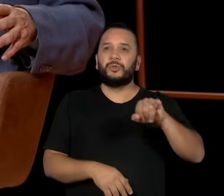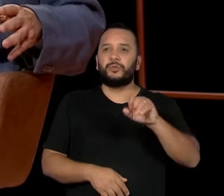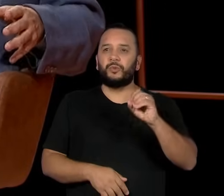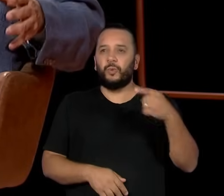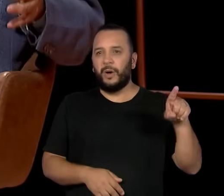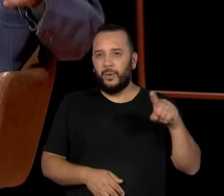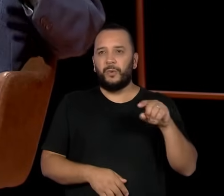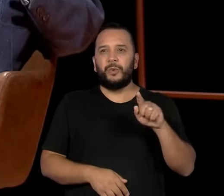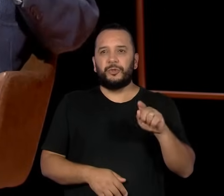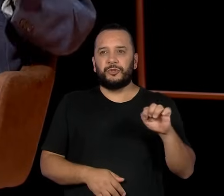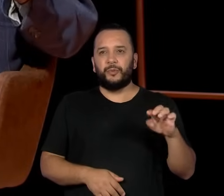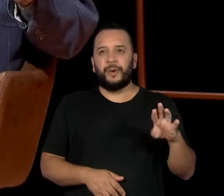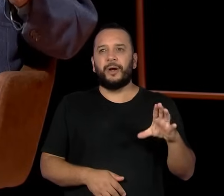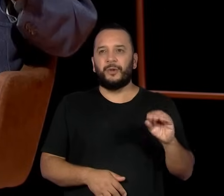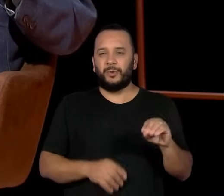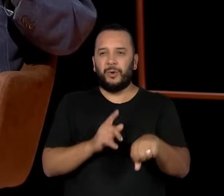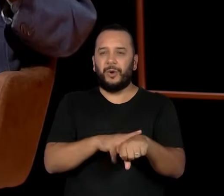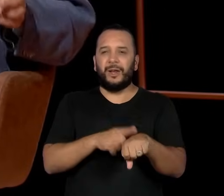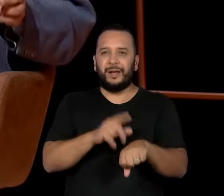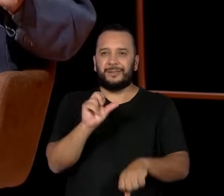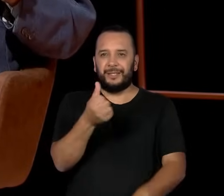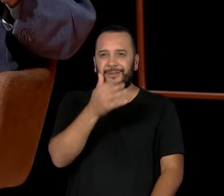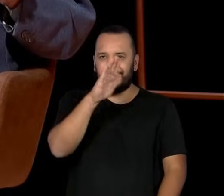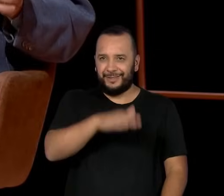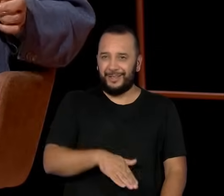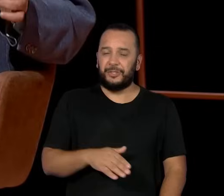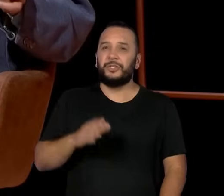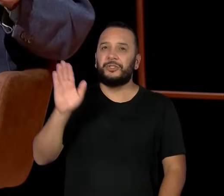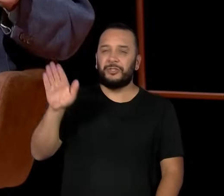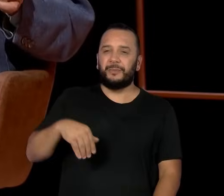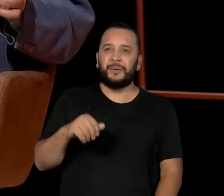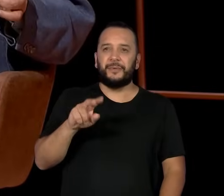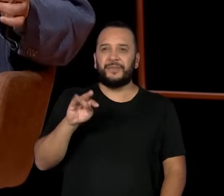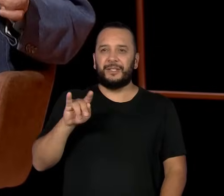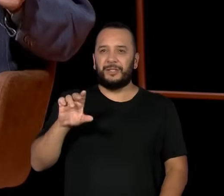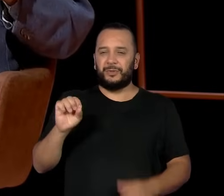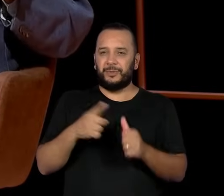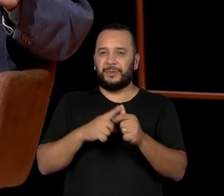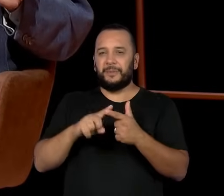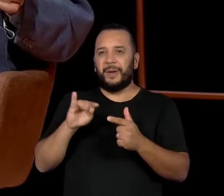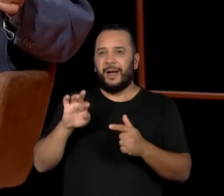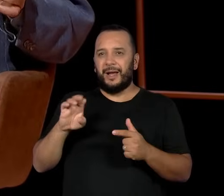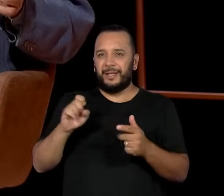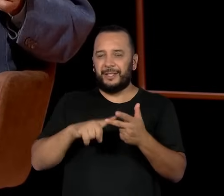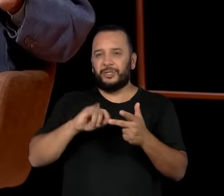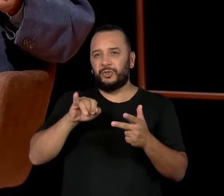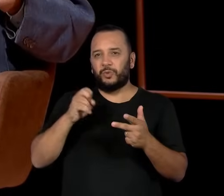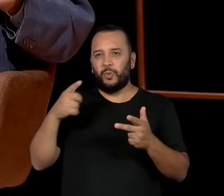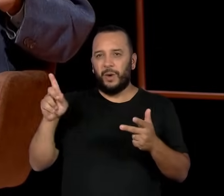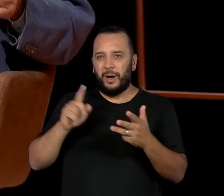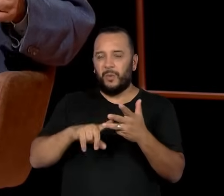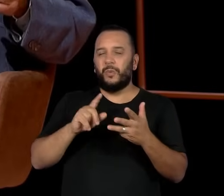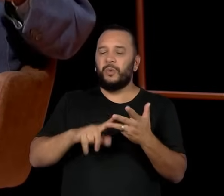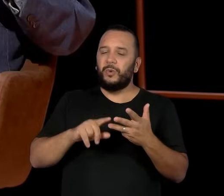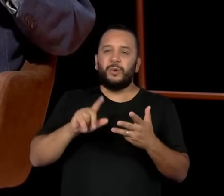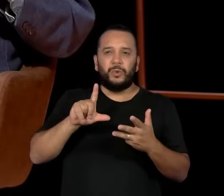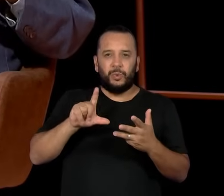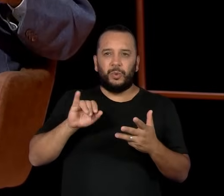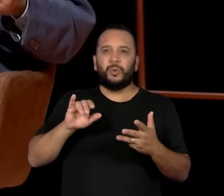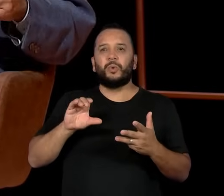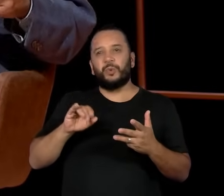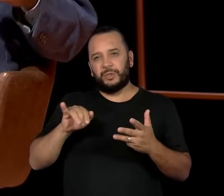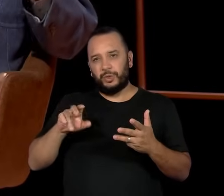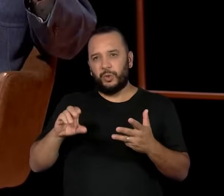tarde, e trouxemos Vinícius, Baden, João Gilberto, Dick Farney, Lúcio Alves,